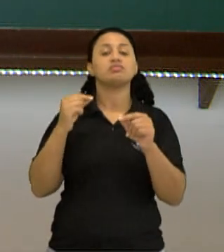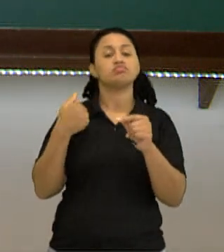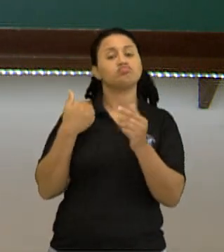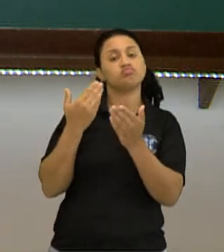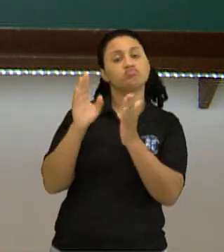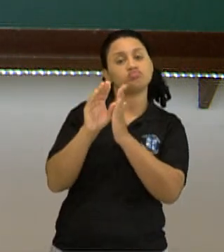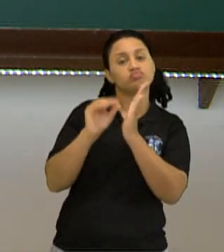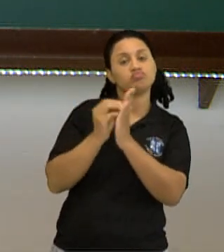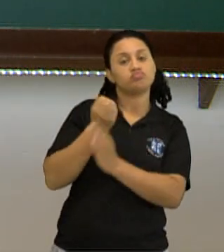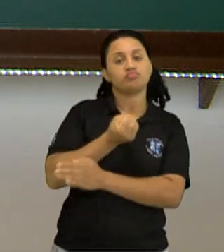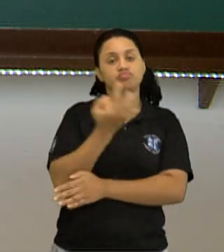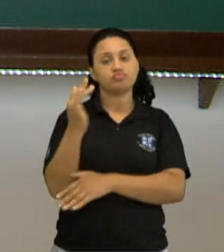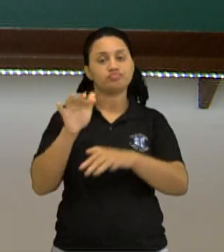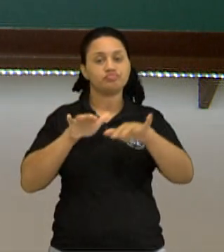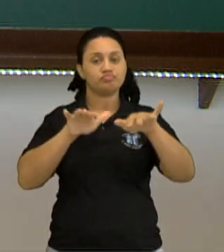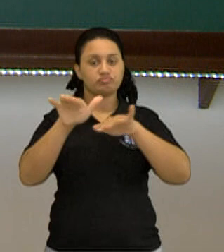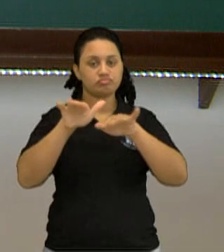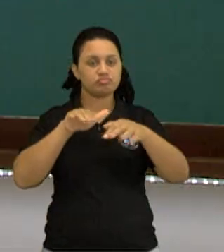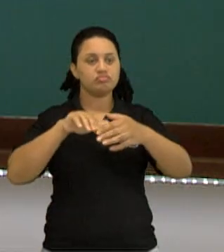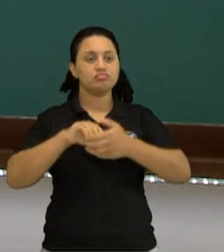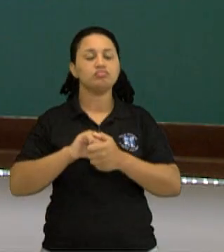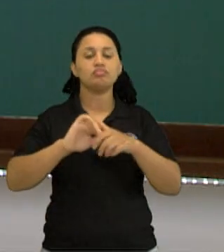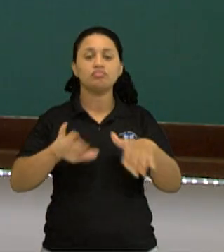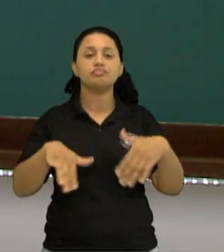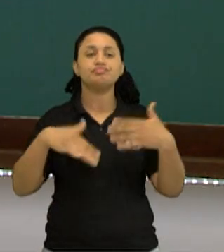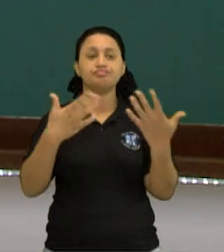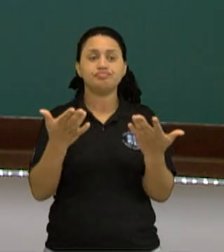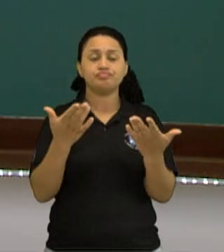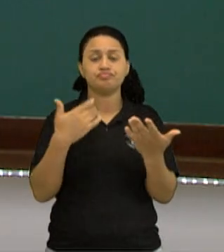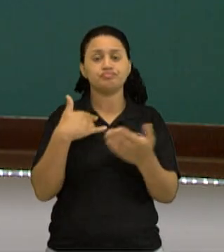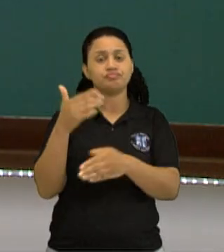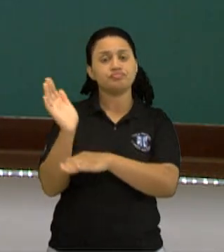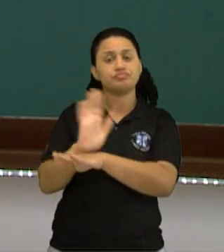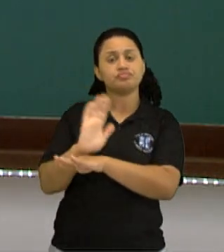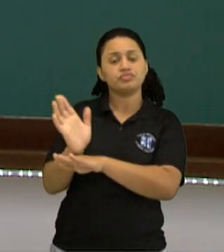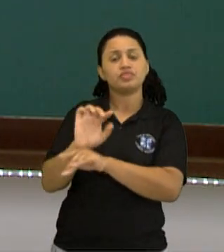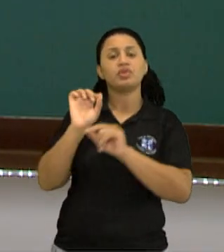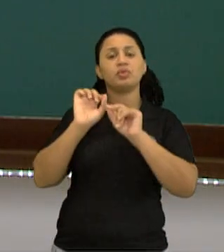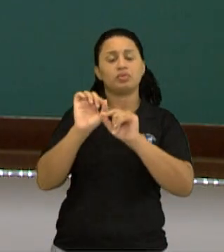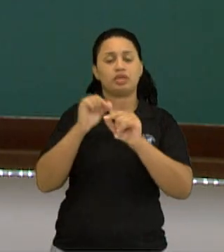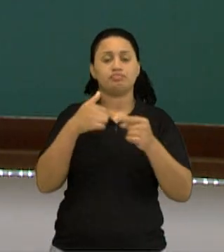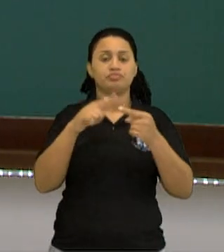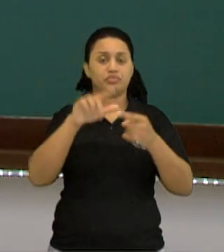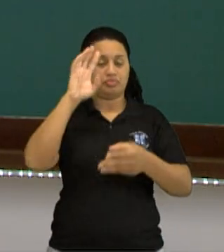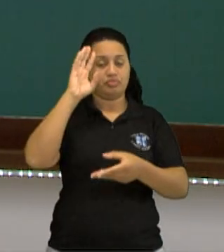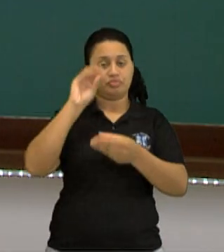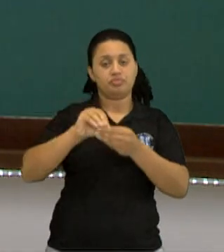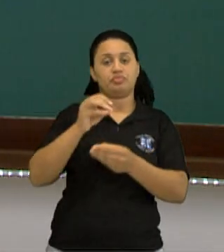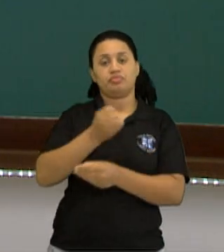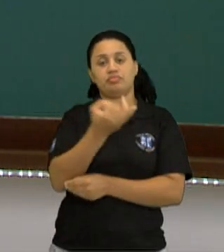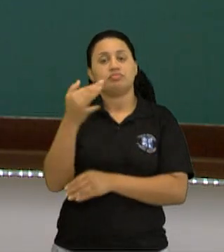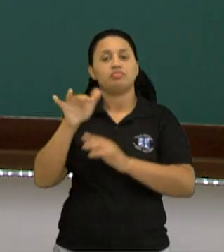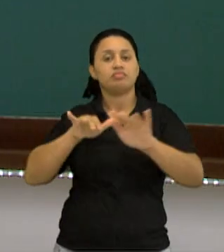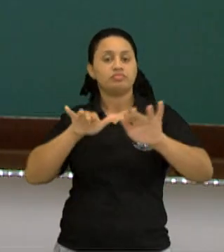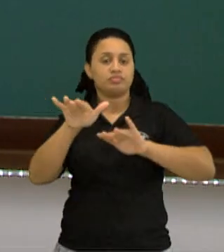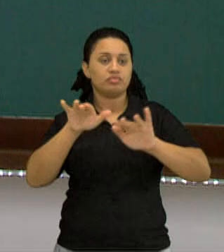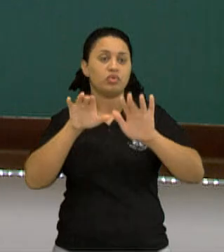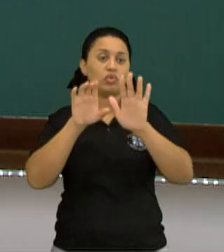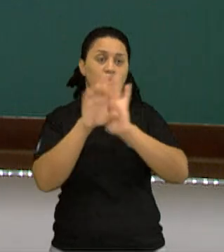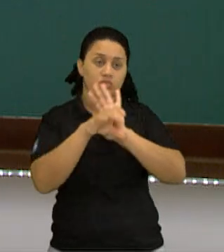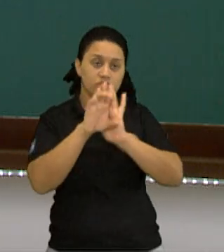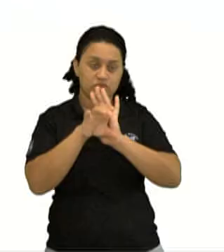Vem lá comigo. Queridos, nesse vídeo nós vamos compreender o conceito da quantidade de movimento como uma